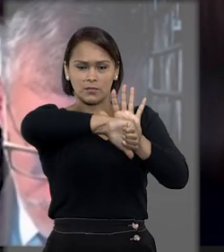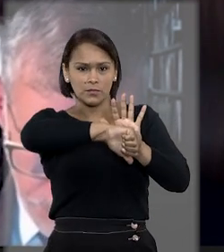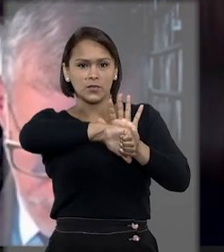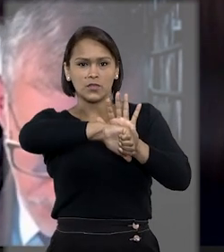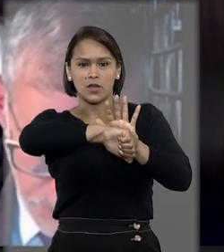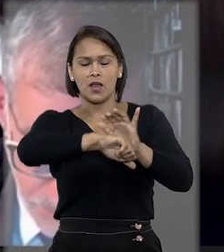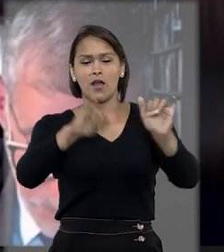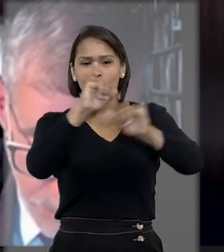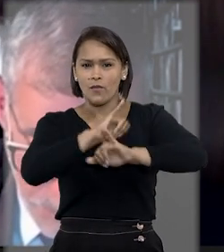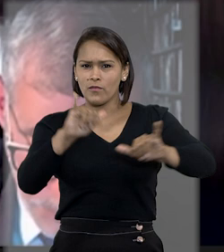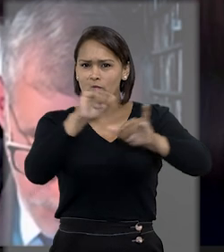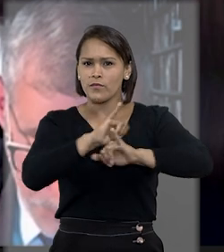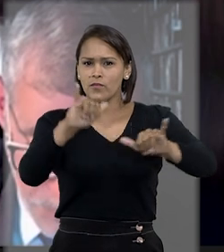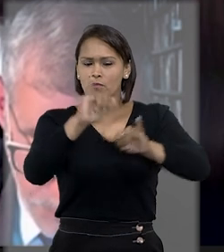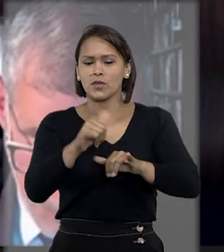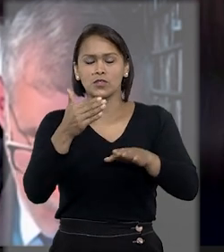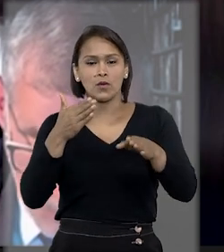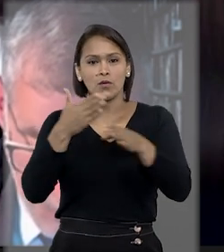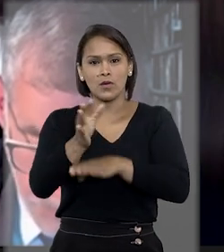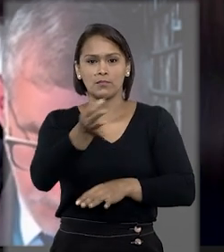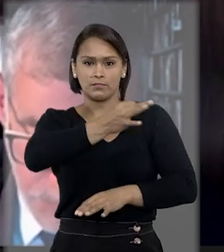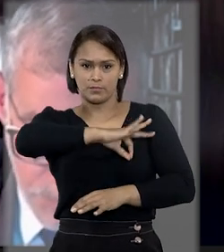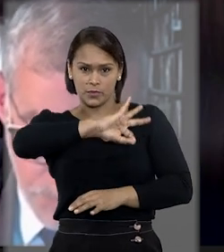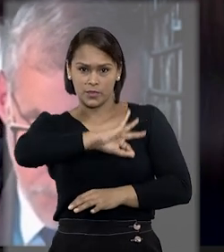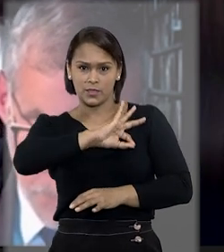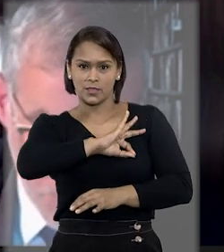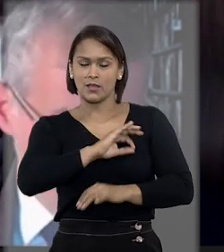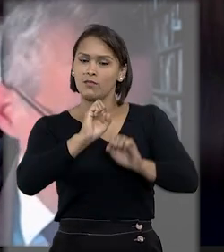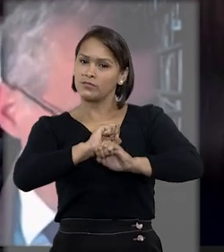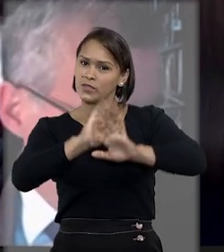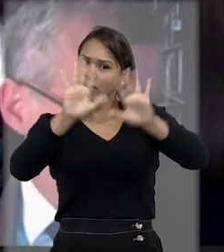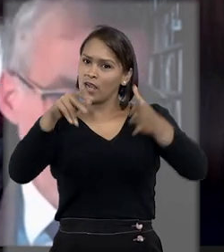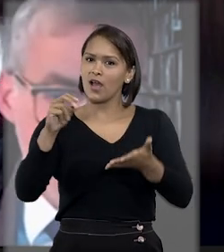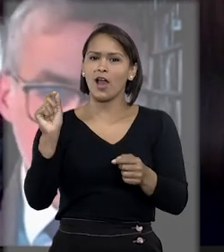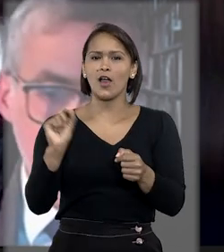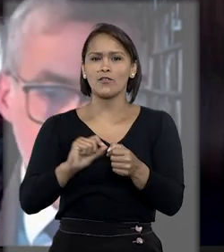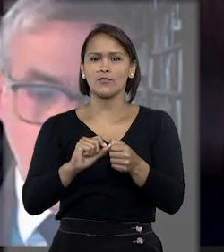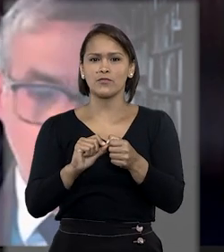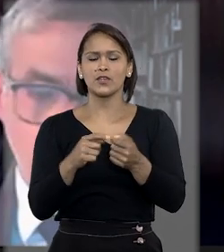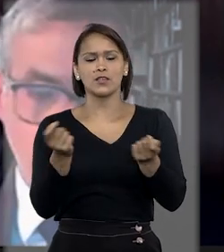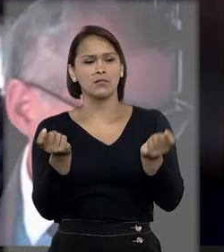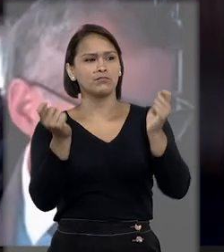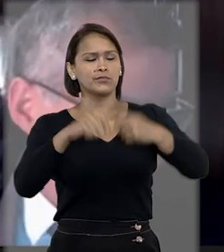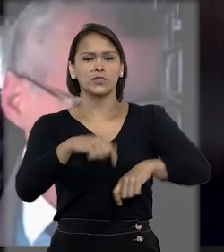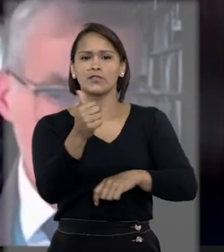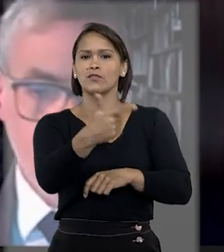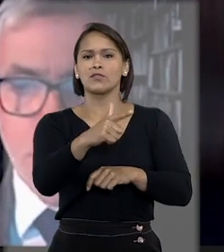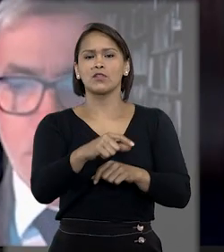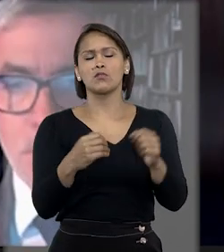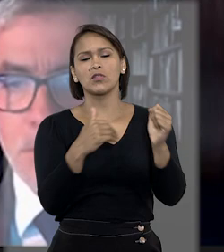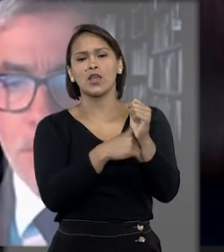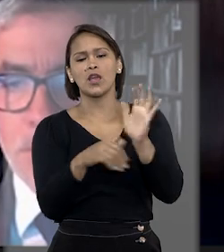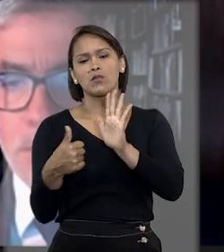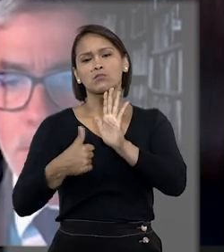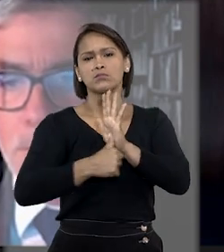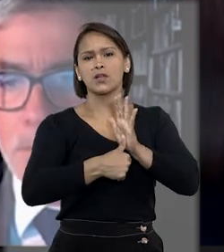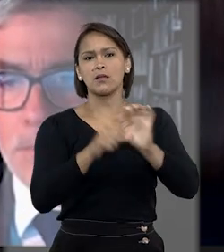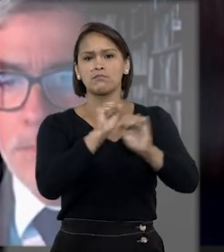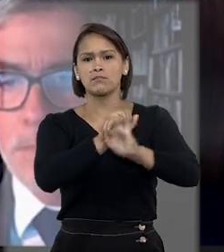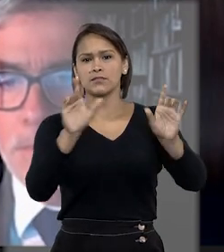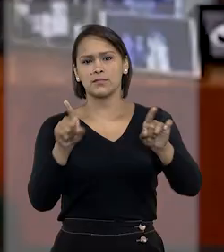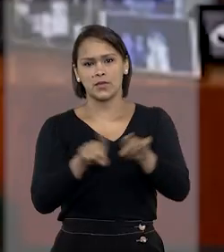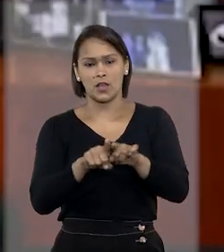organização criminosa ao dar informações à autoridade policial evidentemente o fez sob a condição de não ter sua identidade